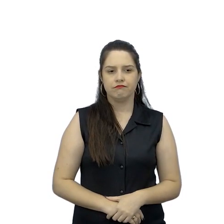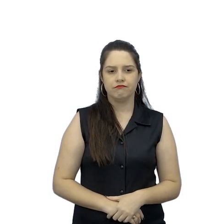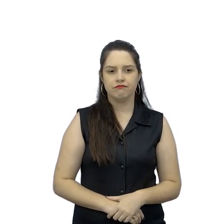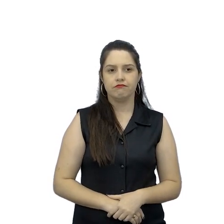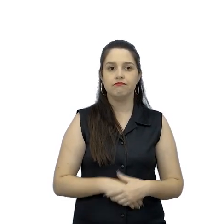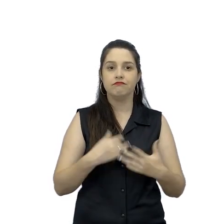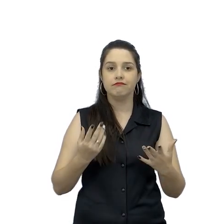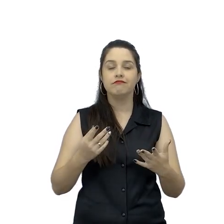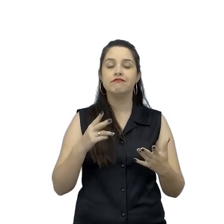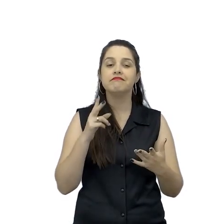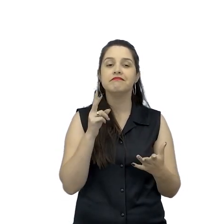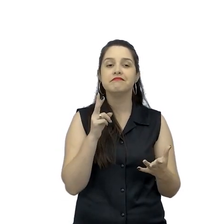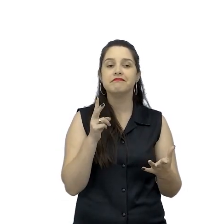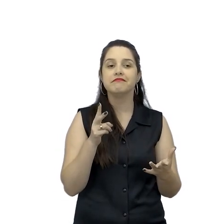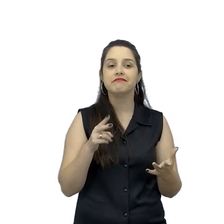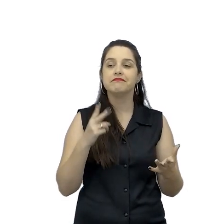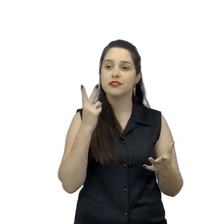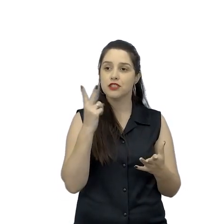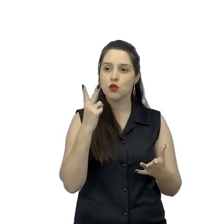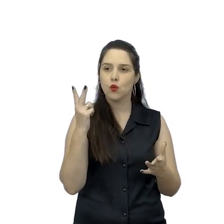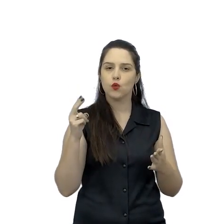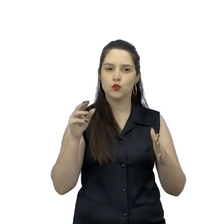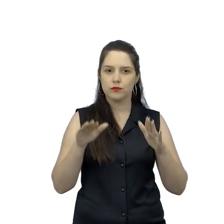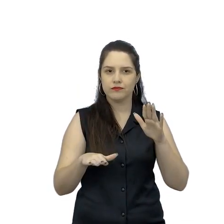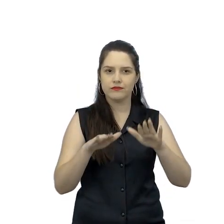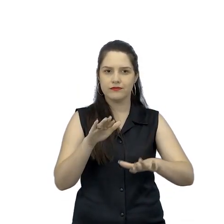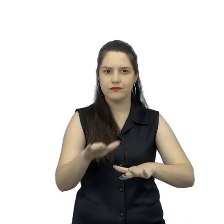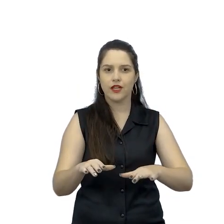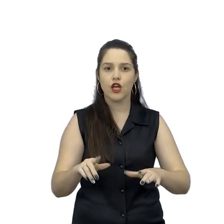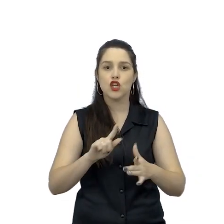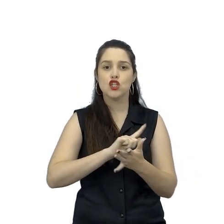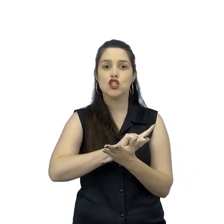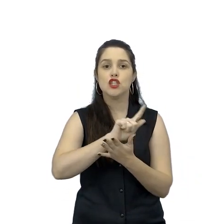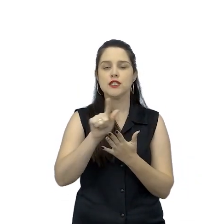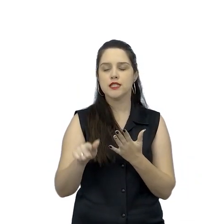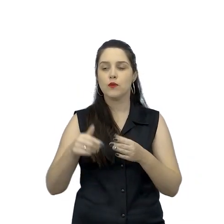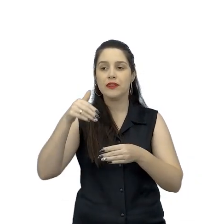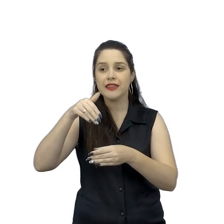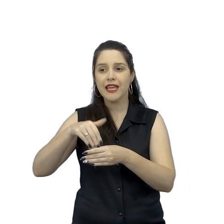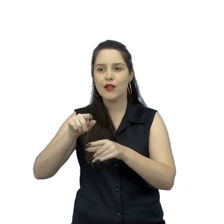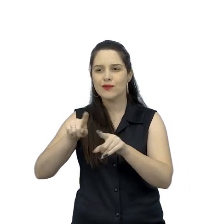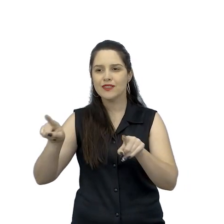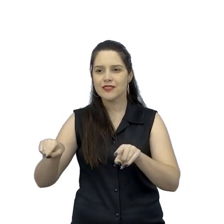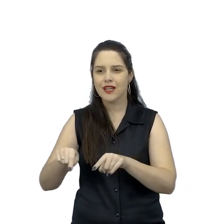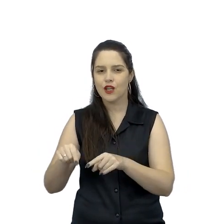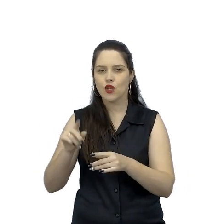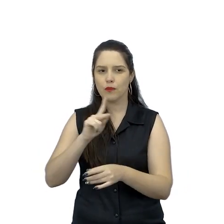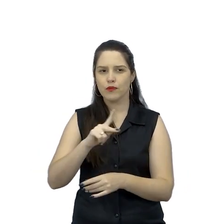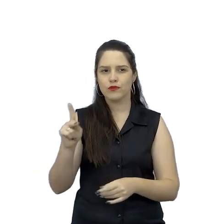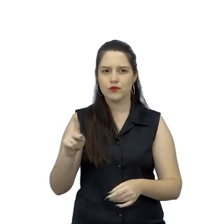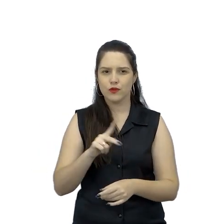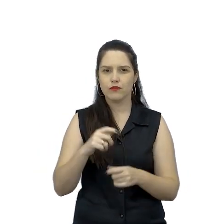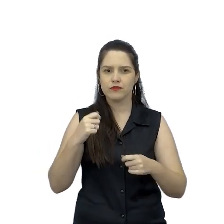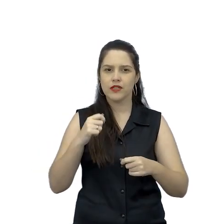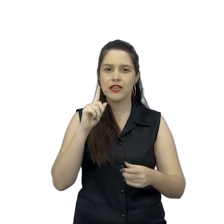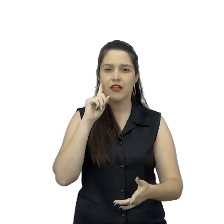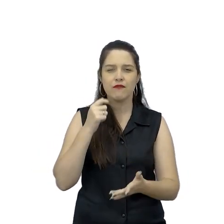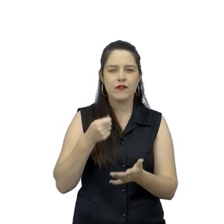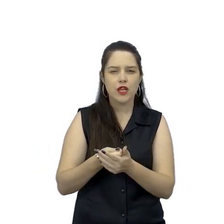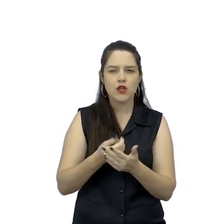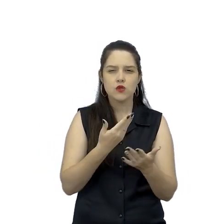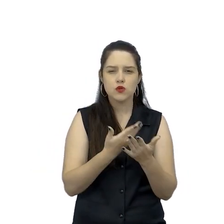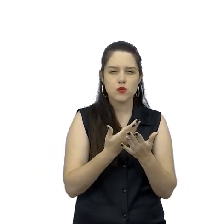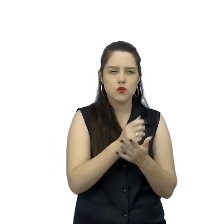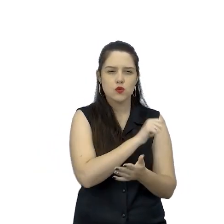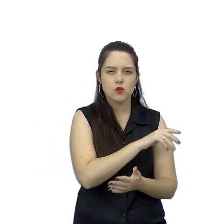Vamos passando aqui para uma segunda etapa. Na gestão de sala de aula, professores, nós podemos definir a formação de grupos, com